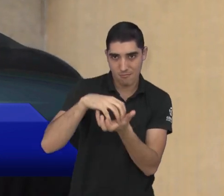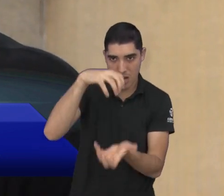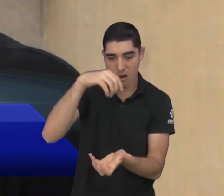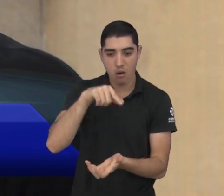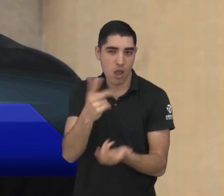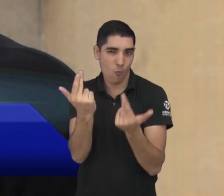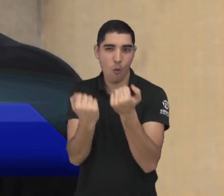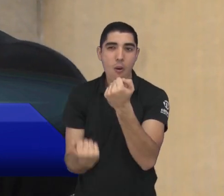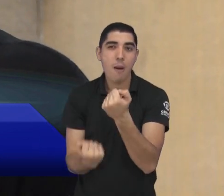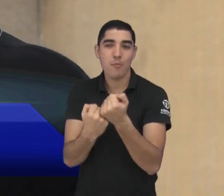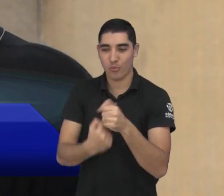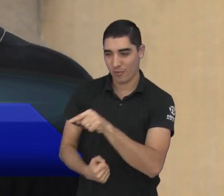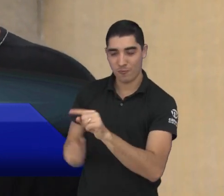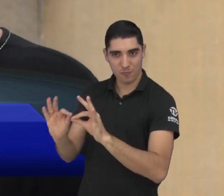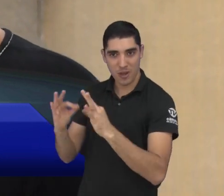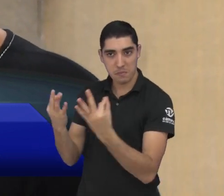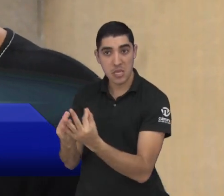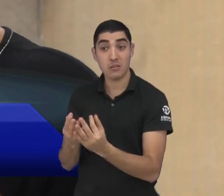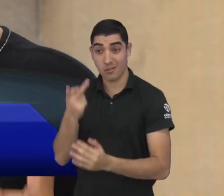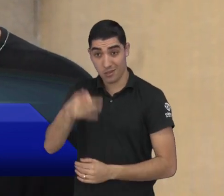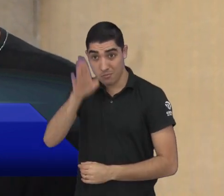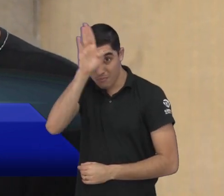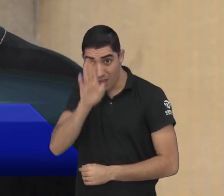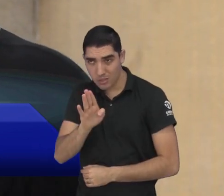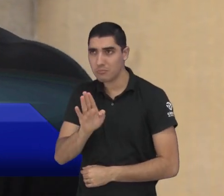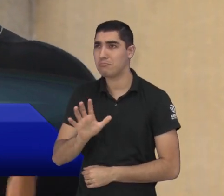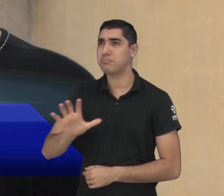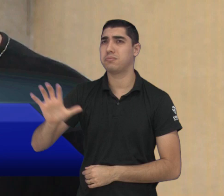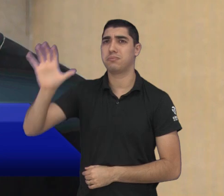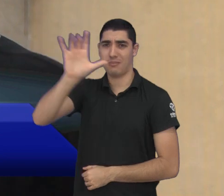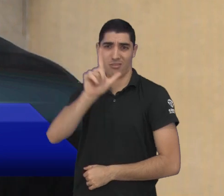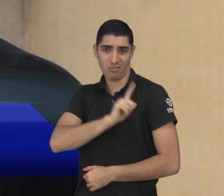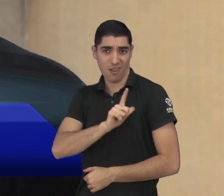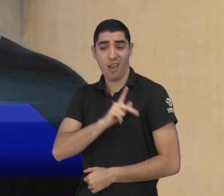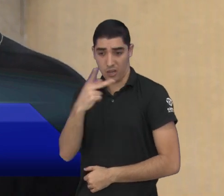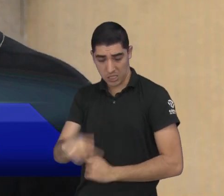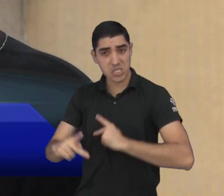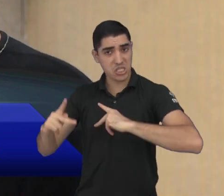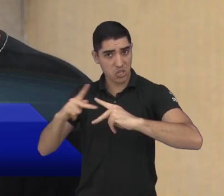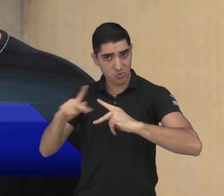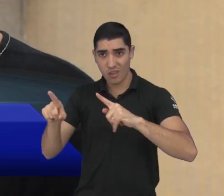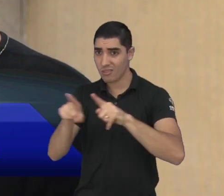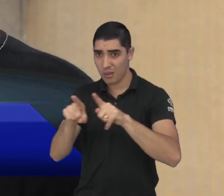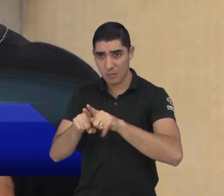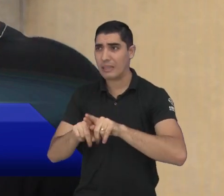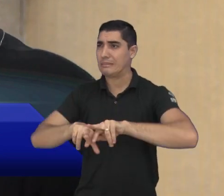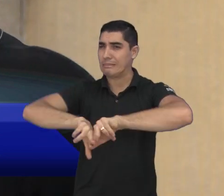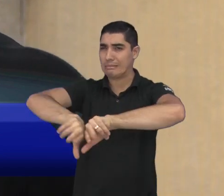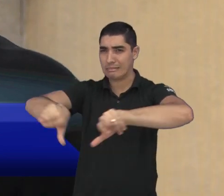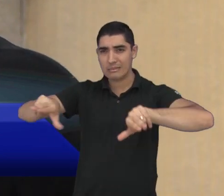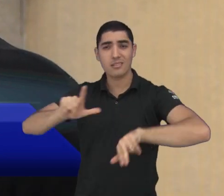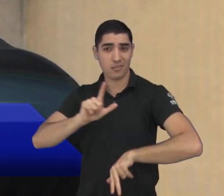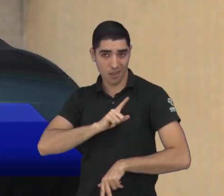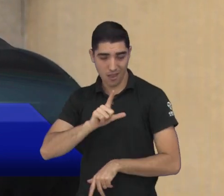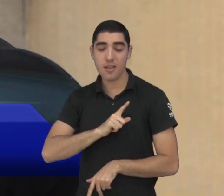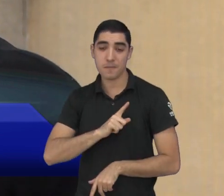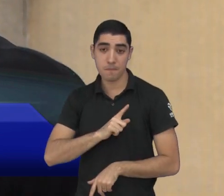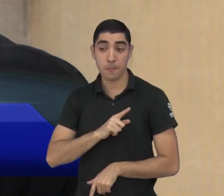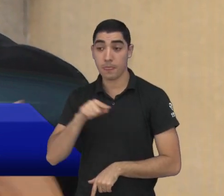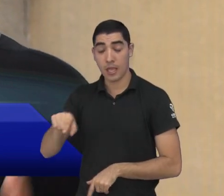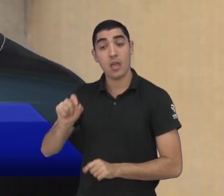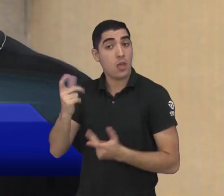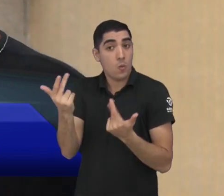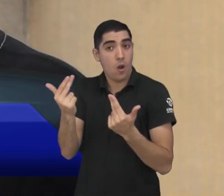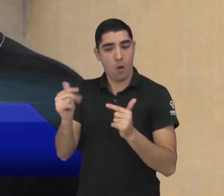dos idosos, né? Eu sei que a gente tem experiências pelo Brasil afora, inclusive aqui em São José dos Campos, né? Uma política pública